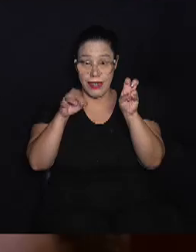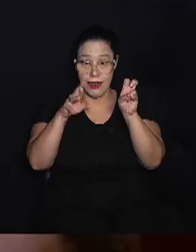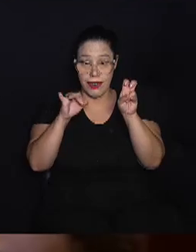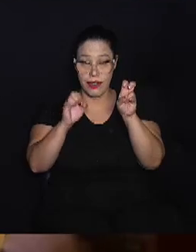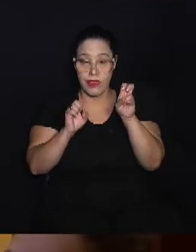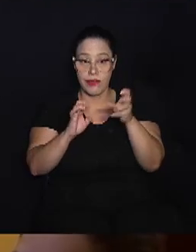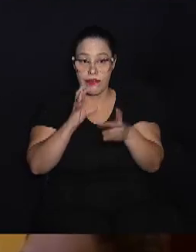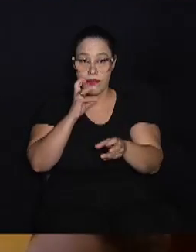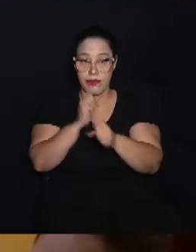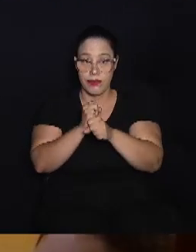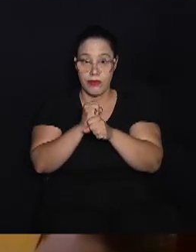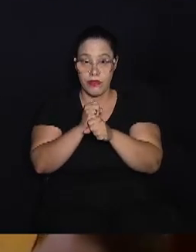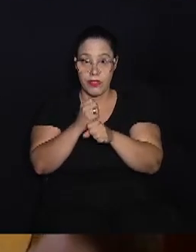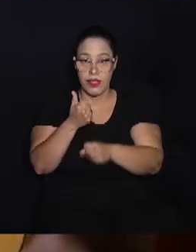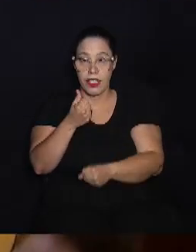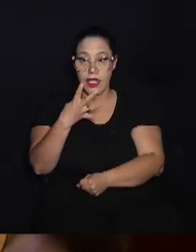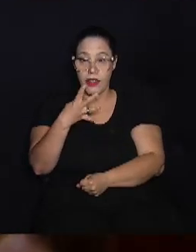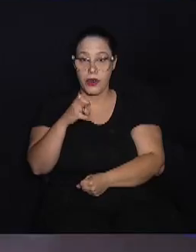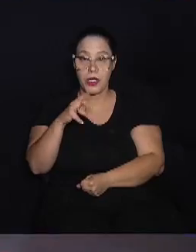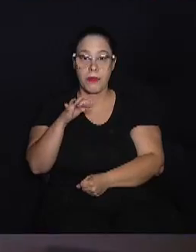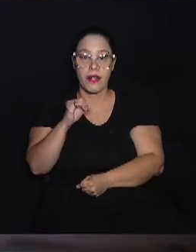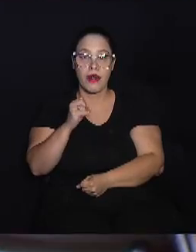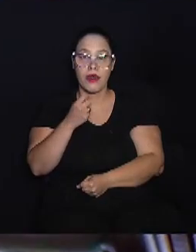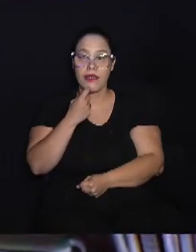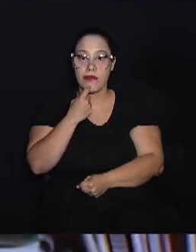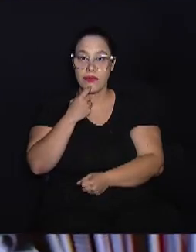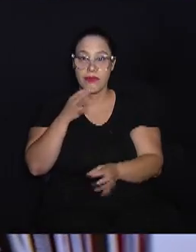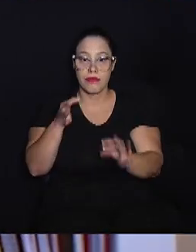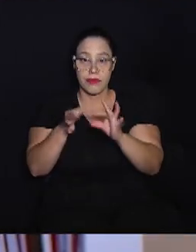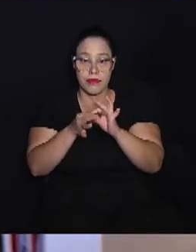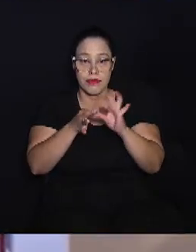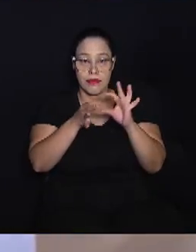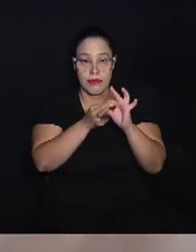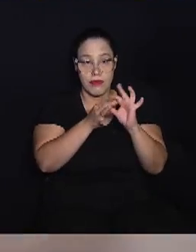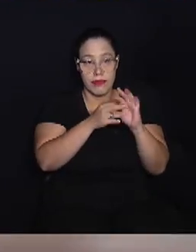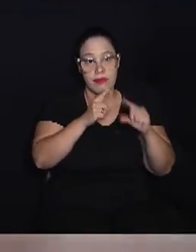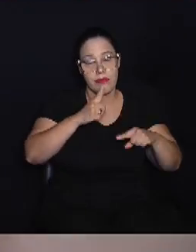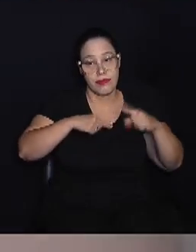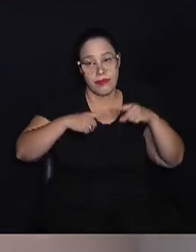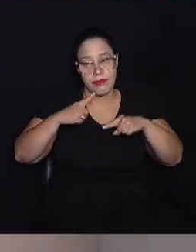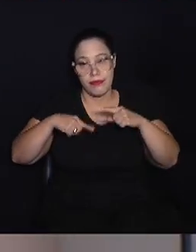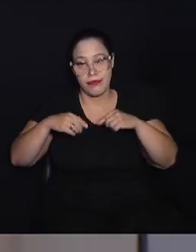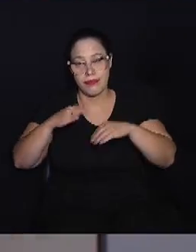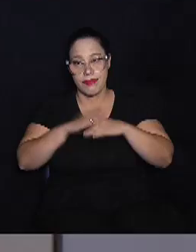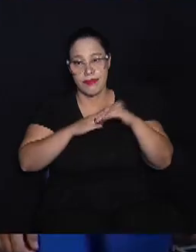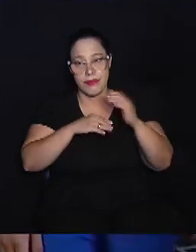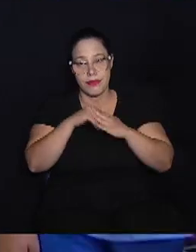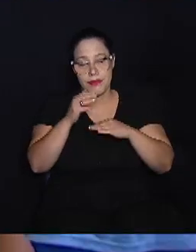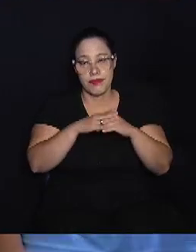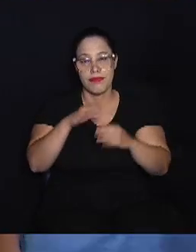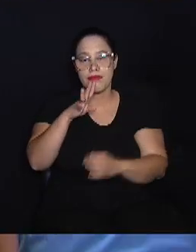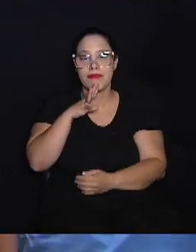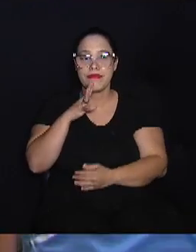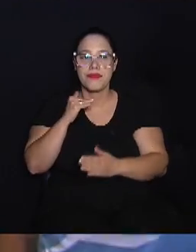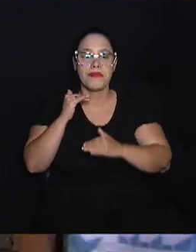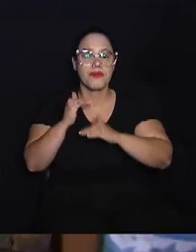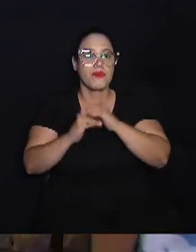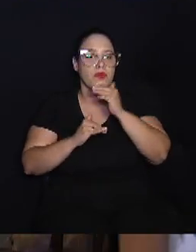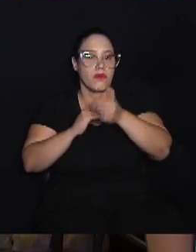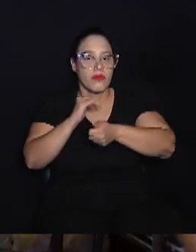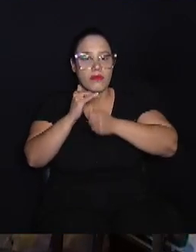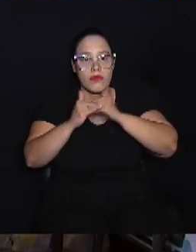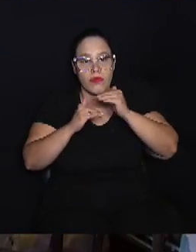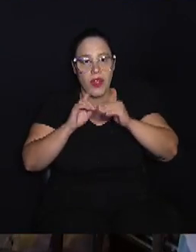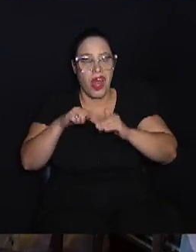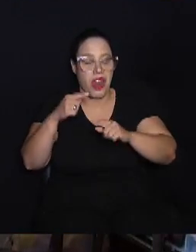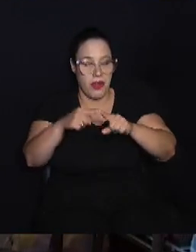deste ano da Escola 14 Bis em Campinas, conectando diferentes áreas do conhecimento e desenvolvendo habilidades que vão além da